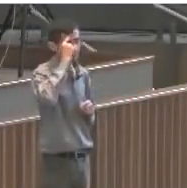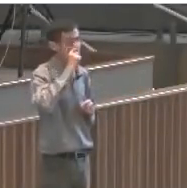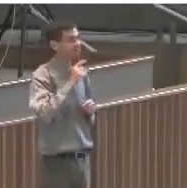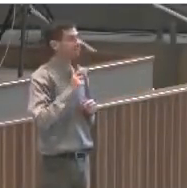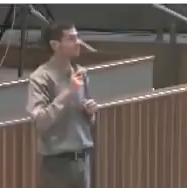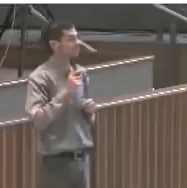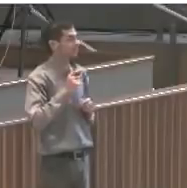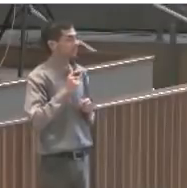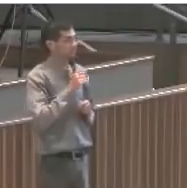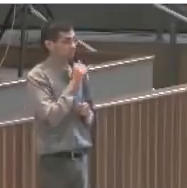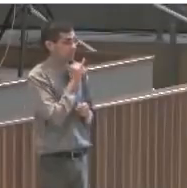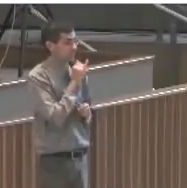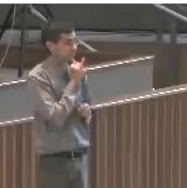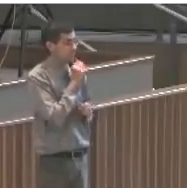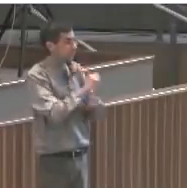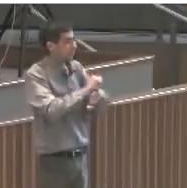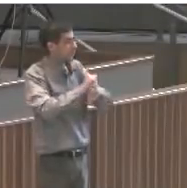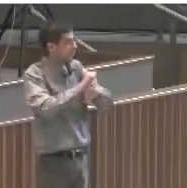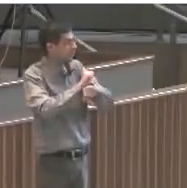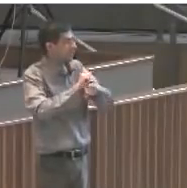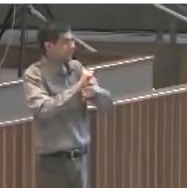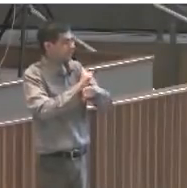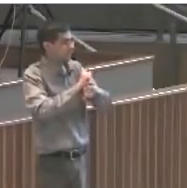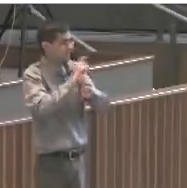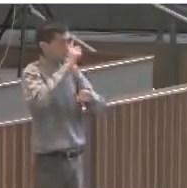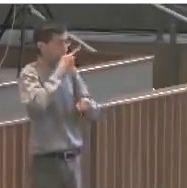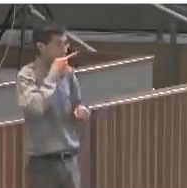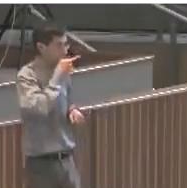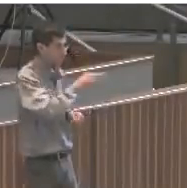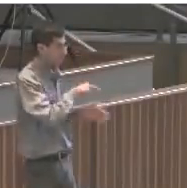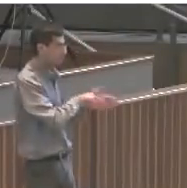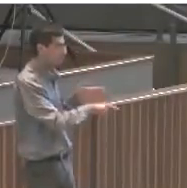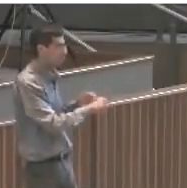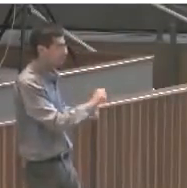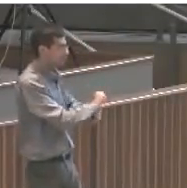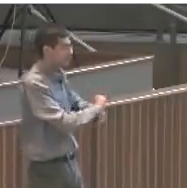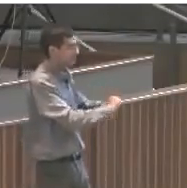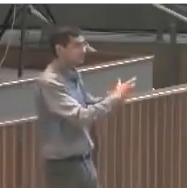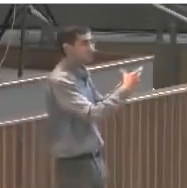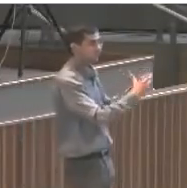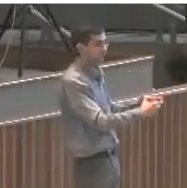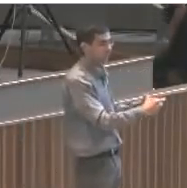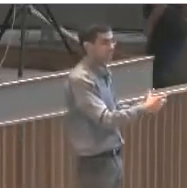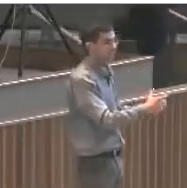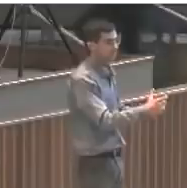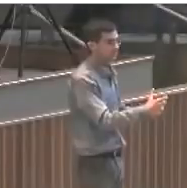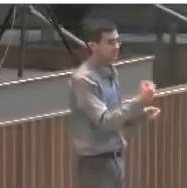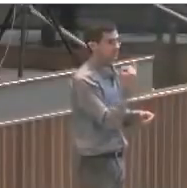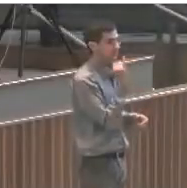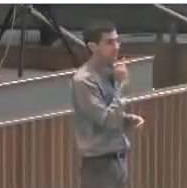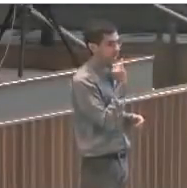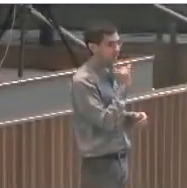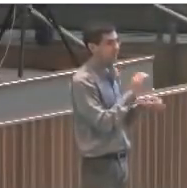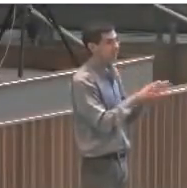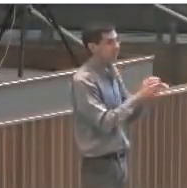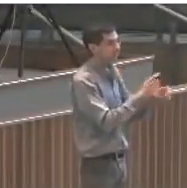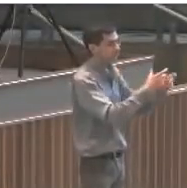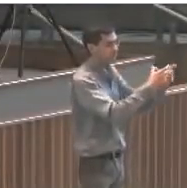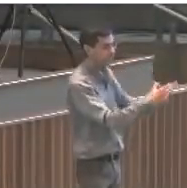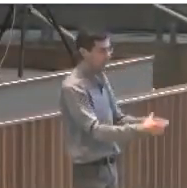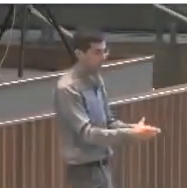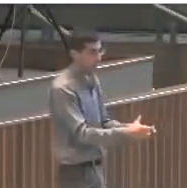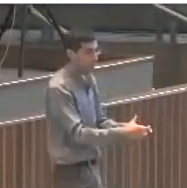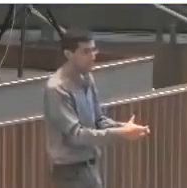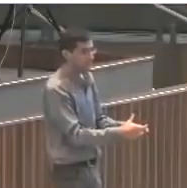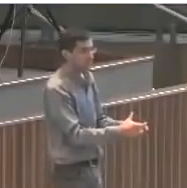por exemplo abraão abraão onde você está isaac onde você está a se nós perguntávamos isso